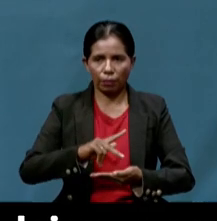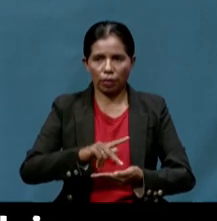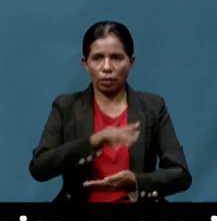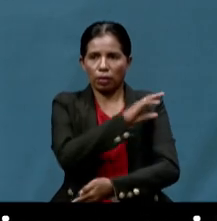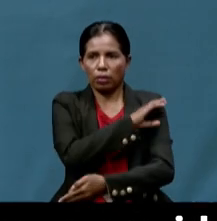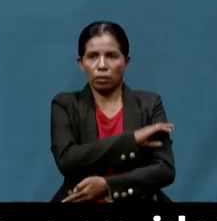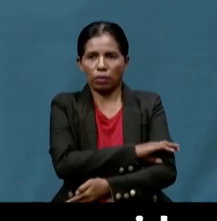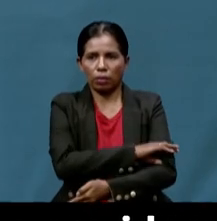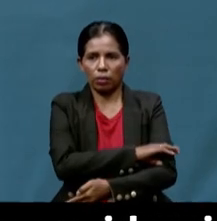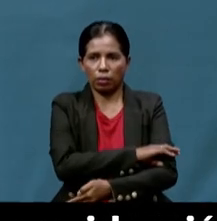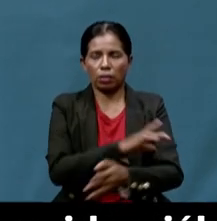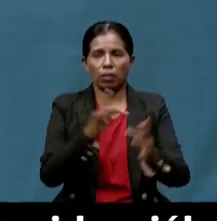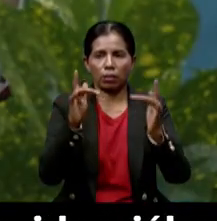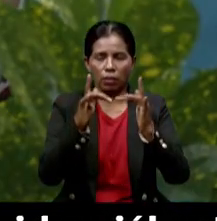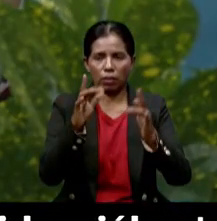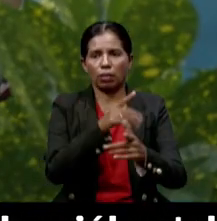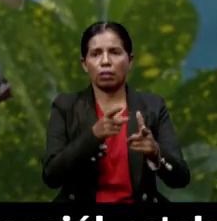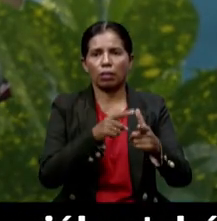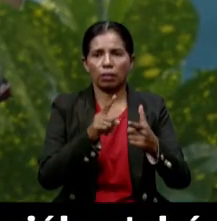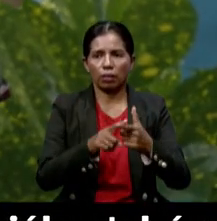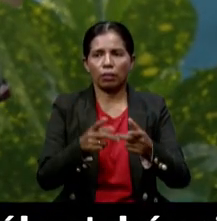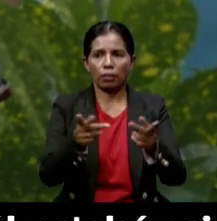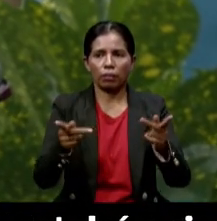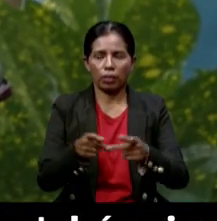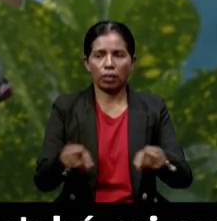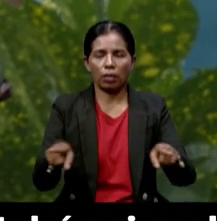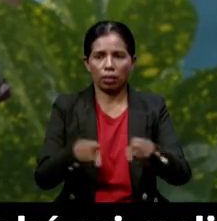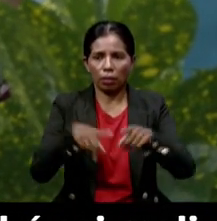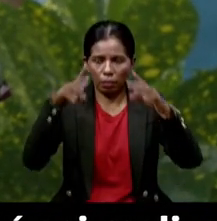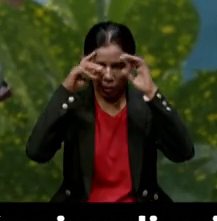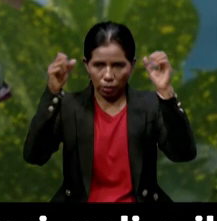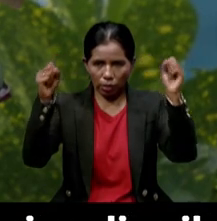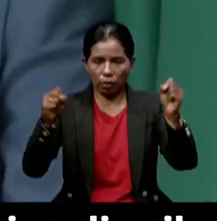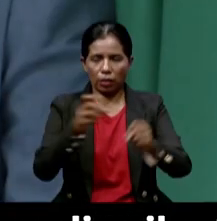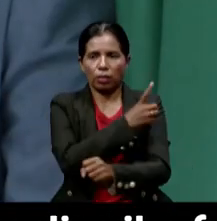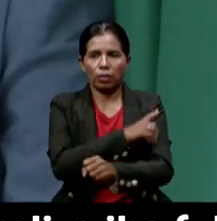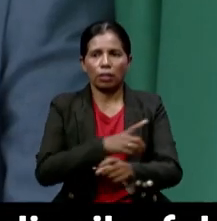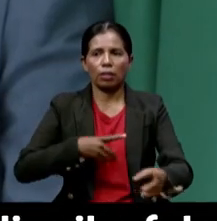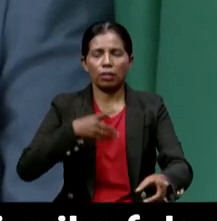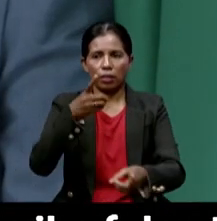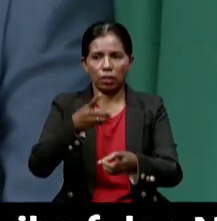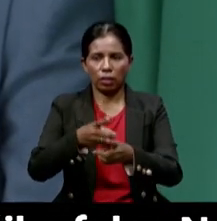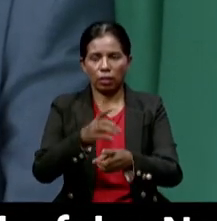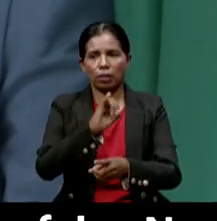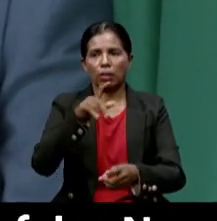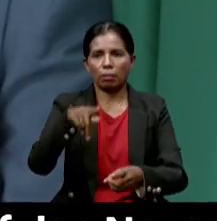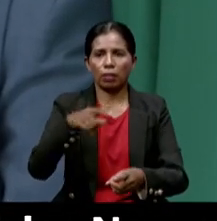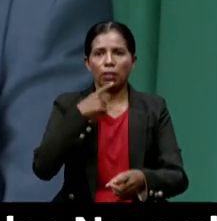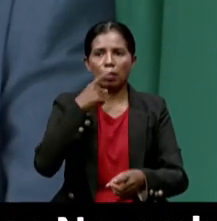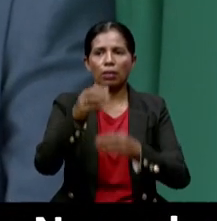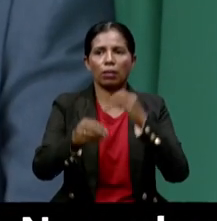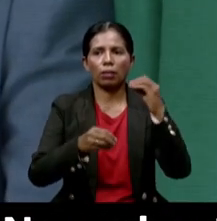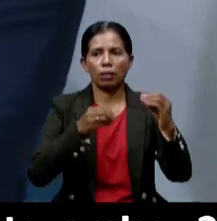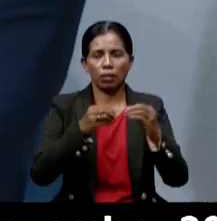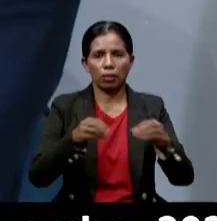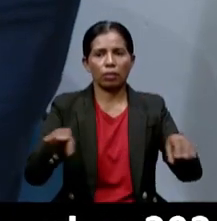segurança online ninian. E a Fátima Nessa, presidente do Instituto para a Defesa dos Direitos das Crianças, IPHTT, relaciona o papel